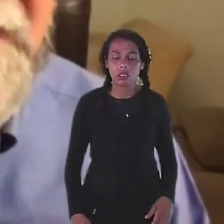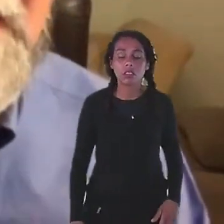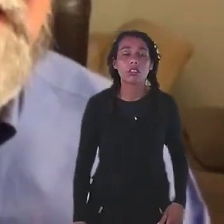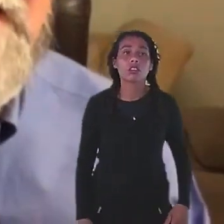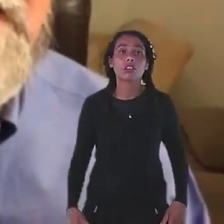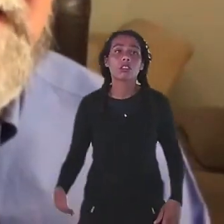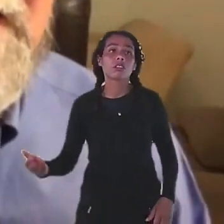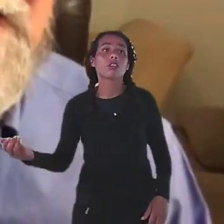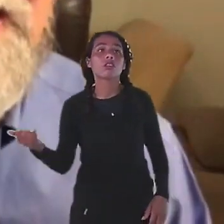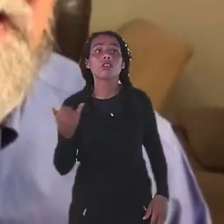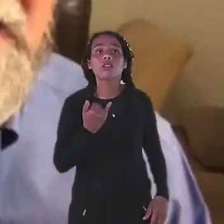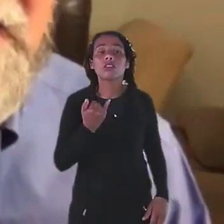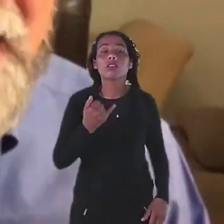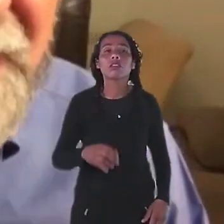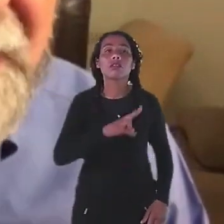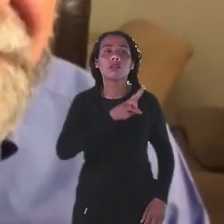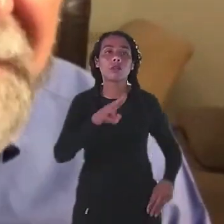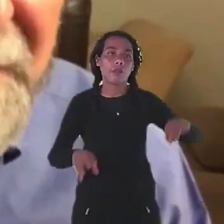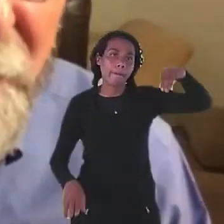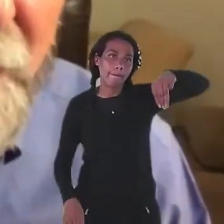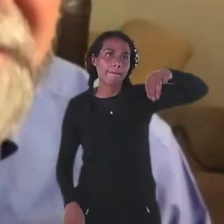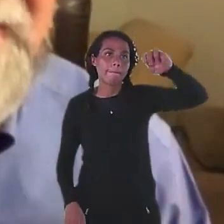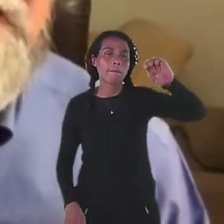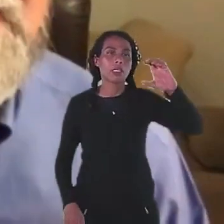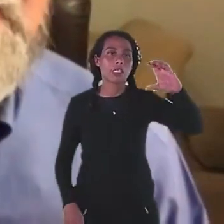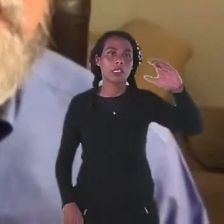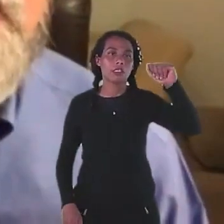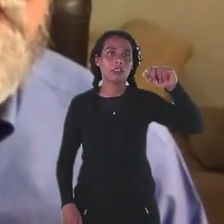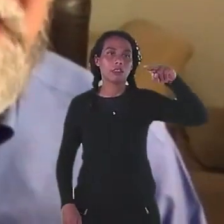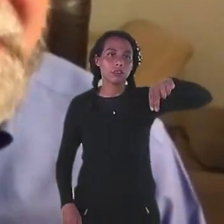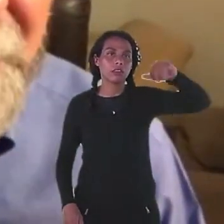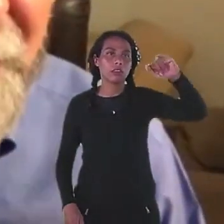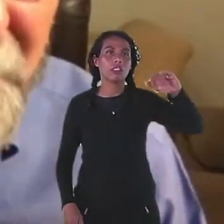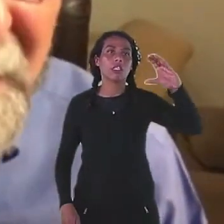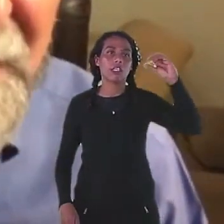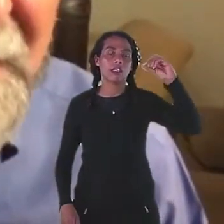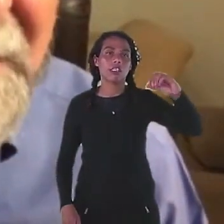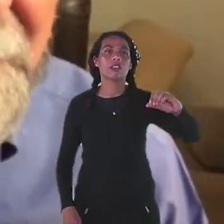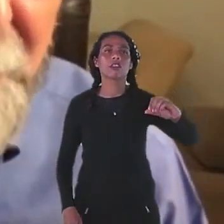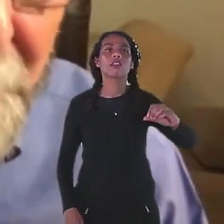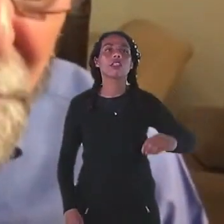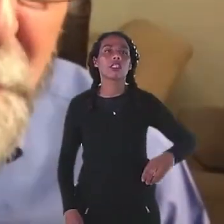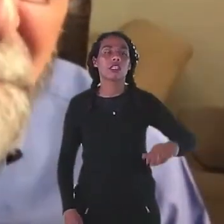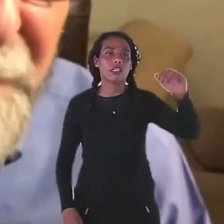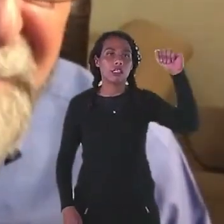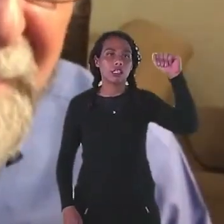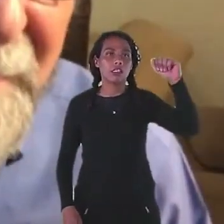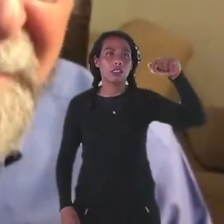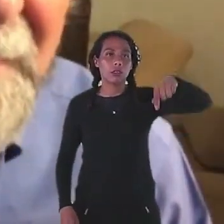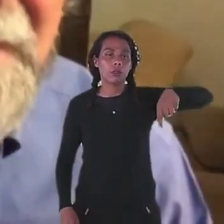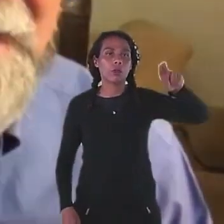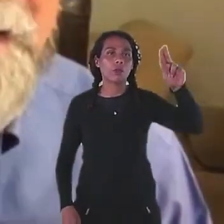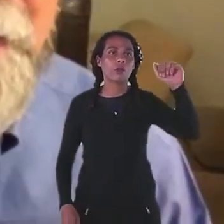aqui fora. Existia a nossa visão quântica que nós criamos com a mente que temos para poder